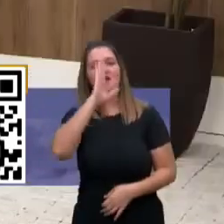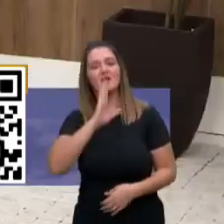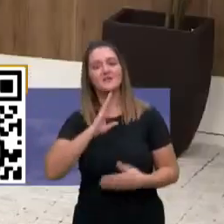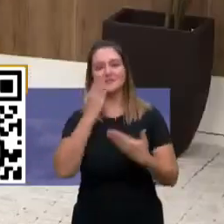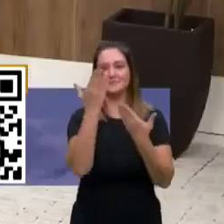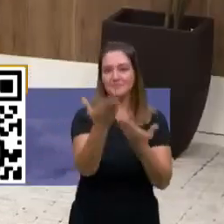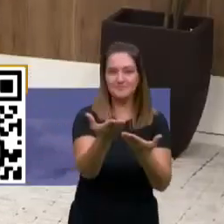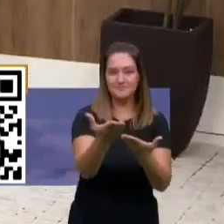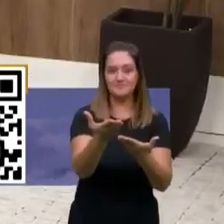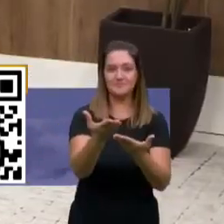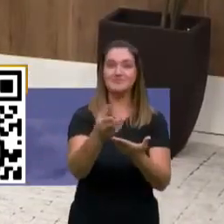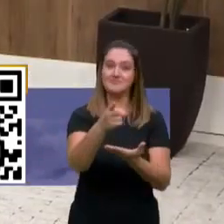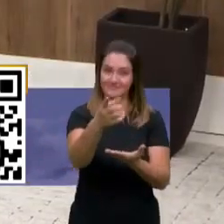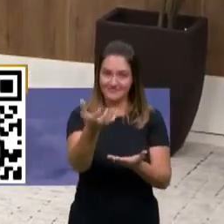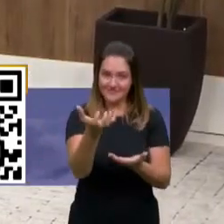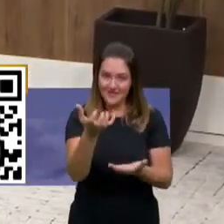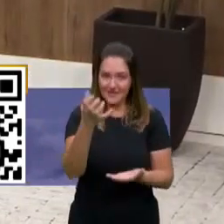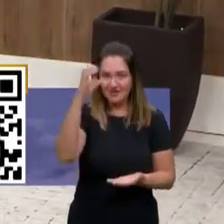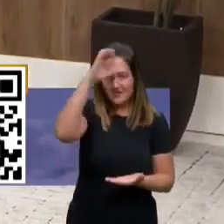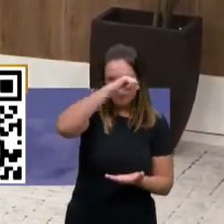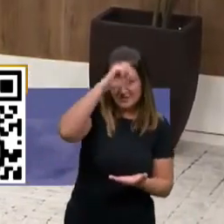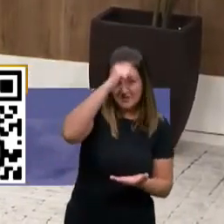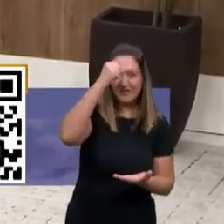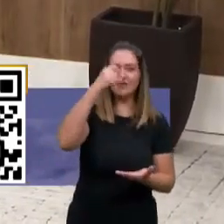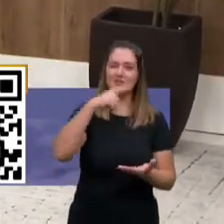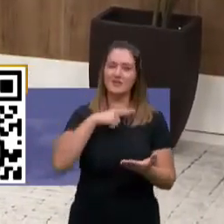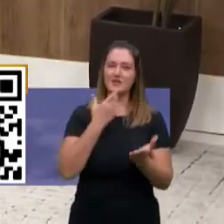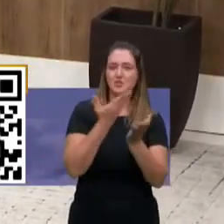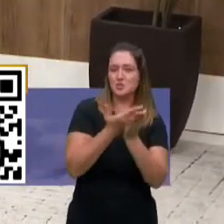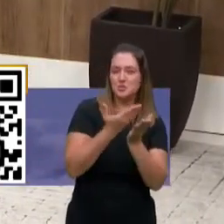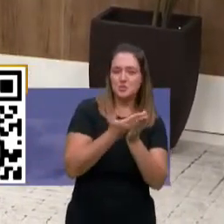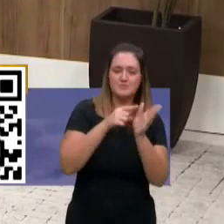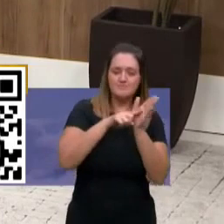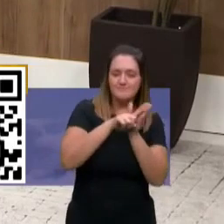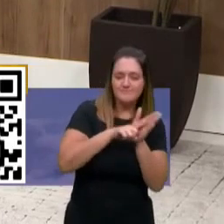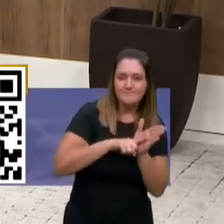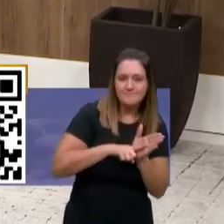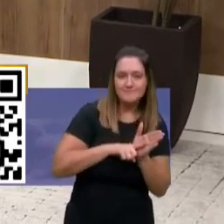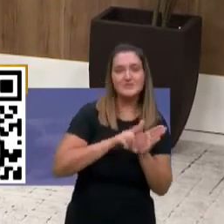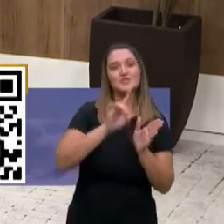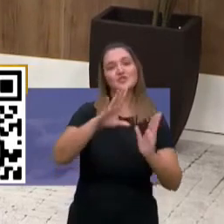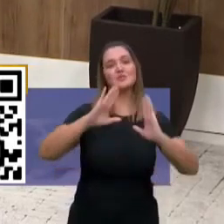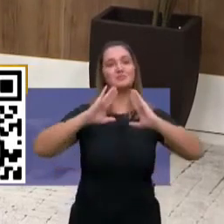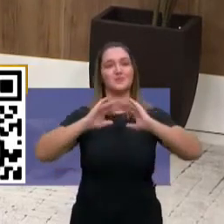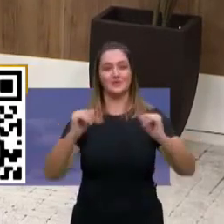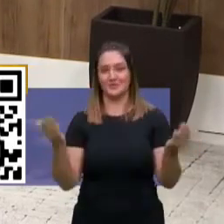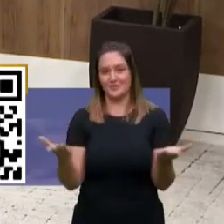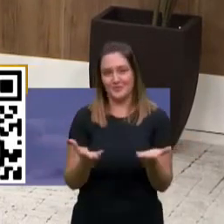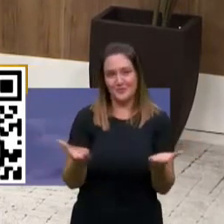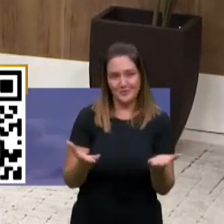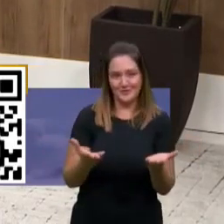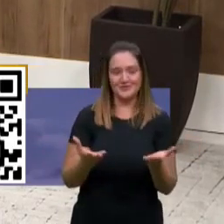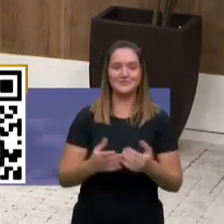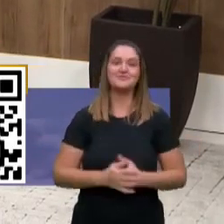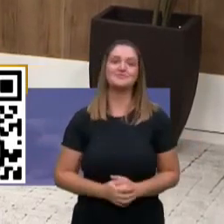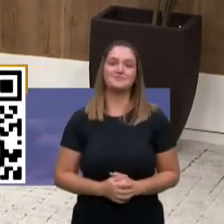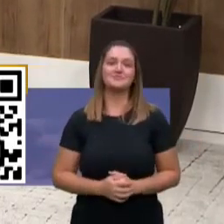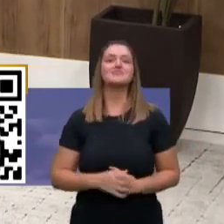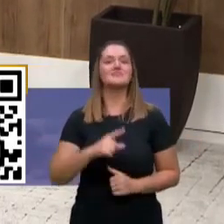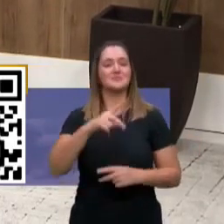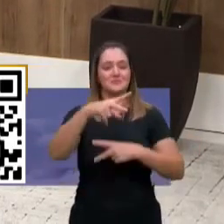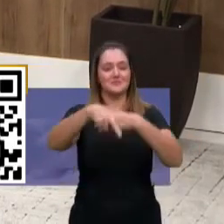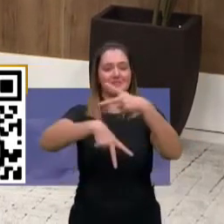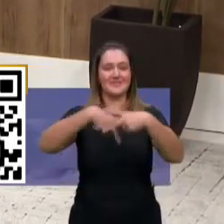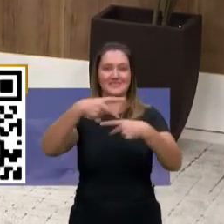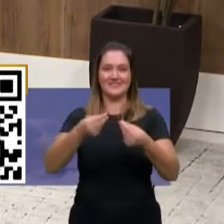você. Então, se você quiser aprender com profundidade sobre o livro do Apocalipse, é só pedir agora esse guia de estudos.